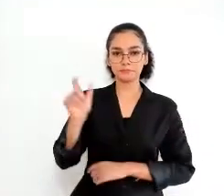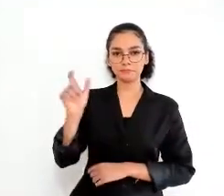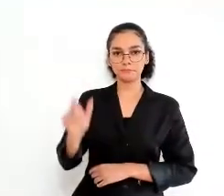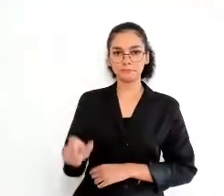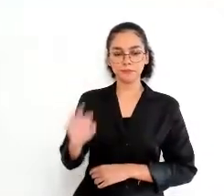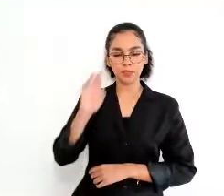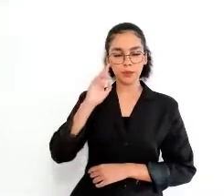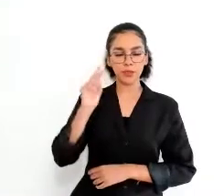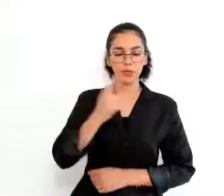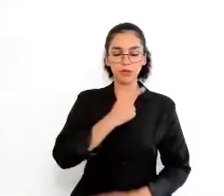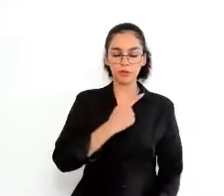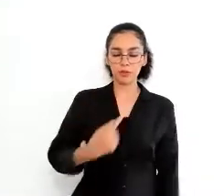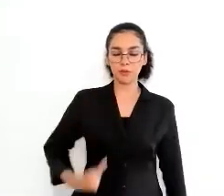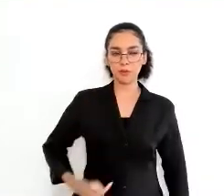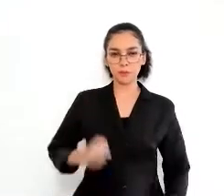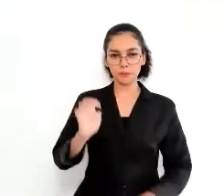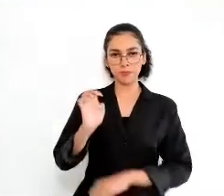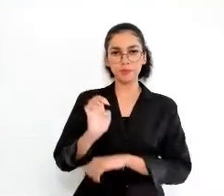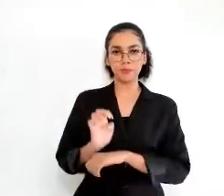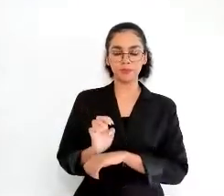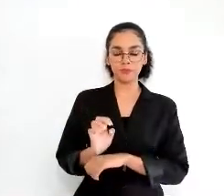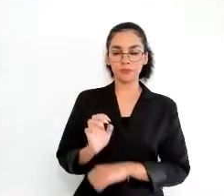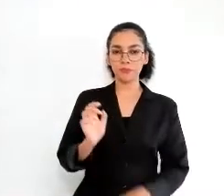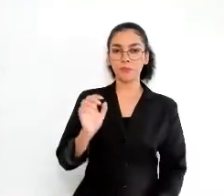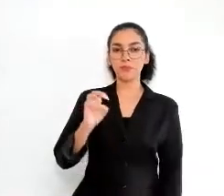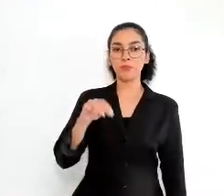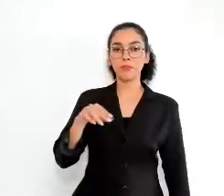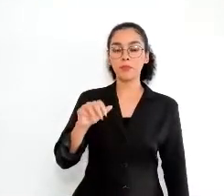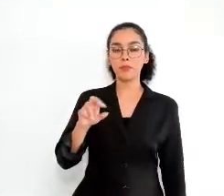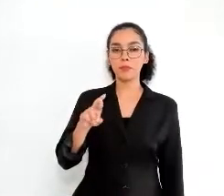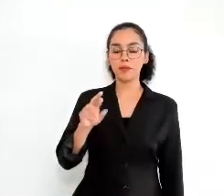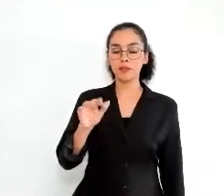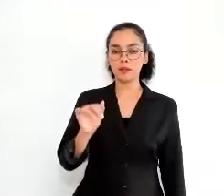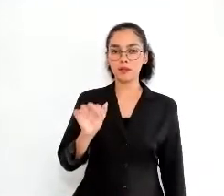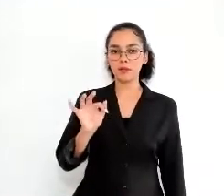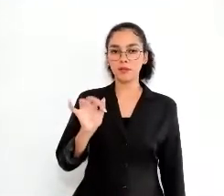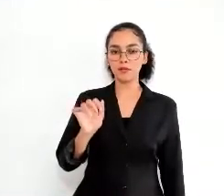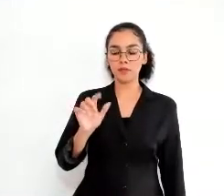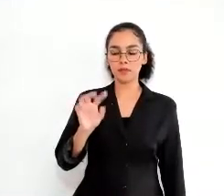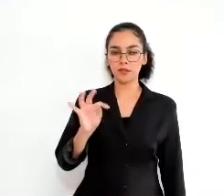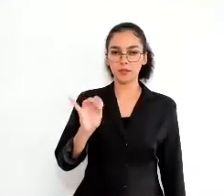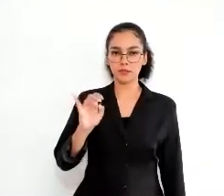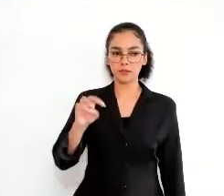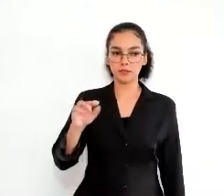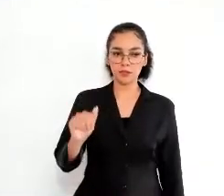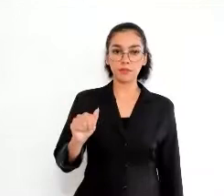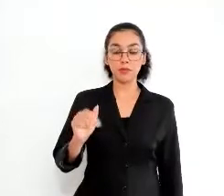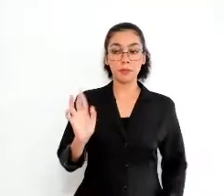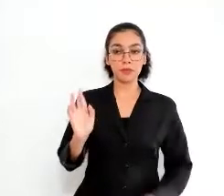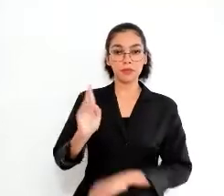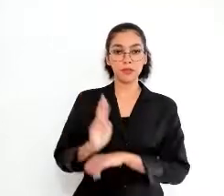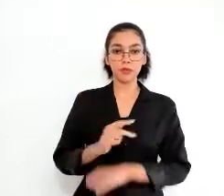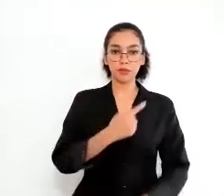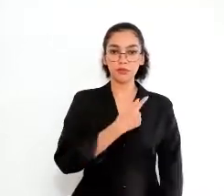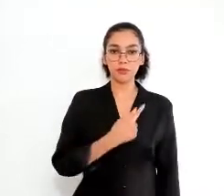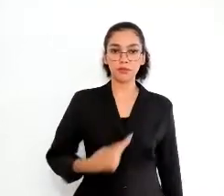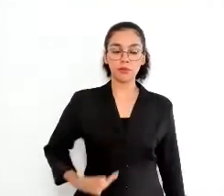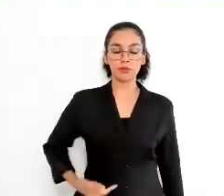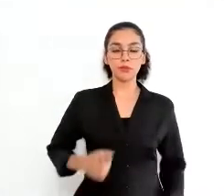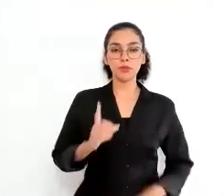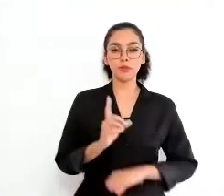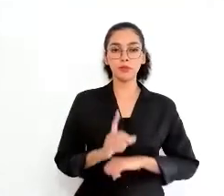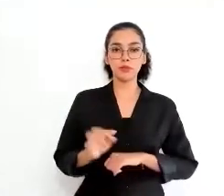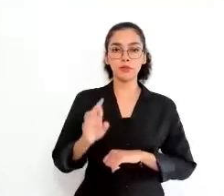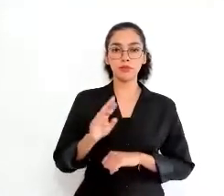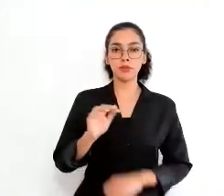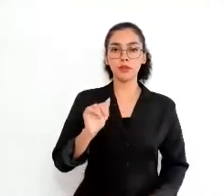governadora do Estado, Maria de Fátima Bezerra, representada pelo governador em exercício, doutor Antenor